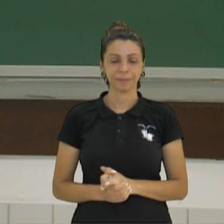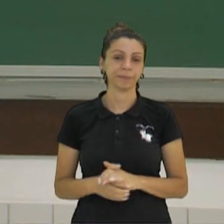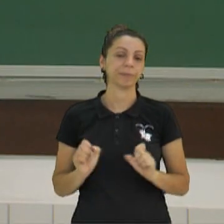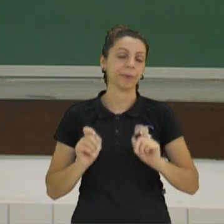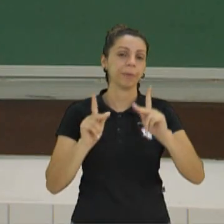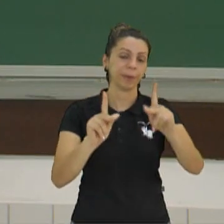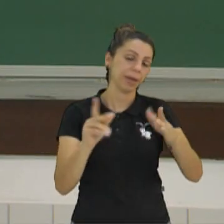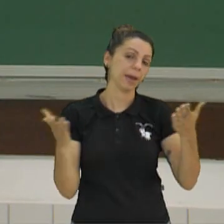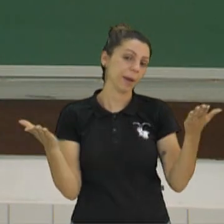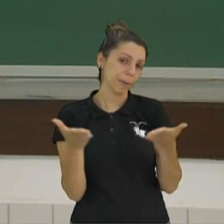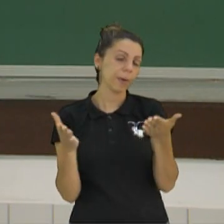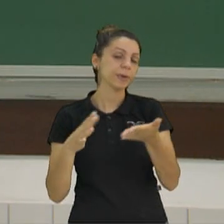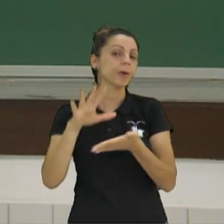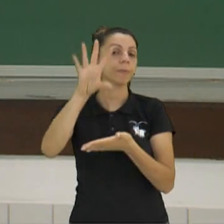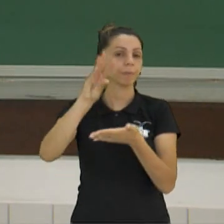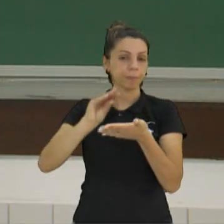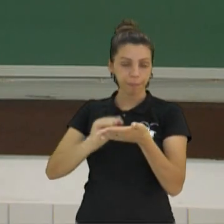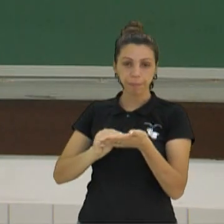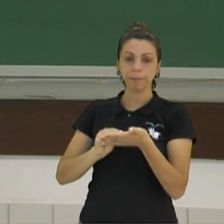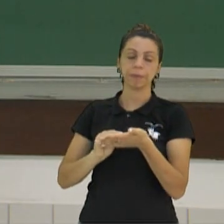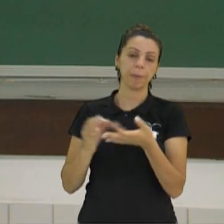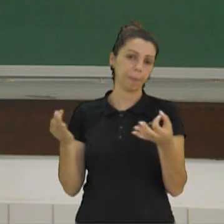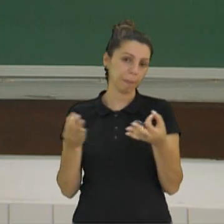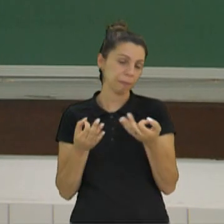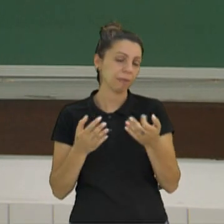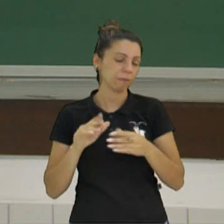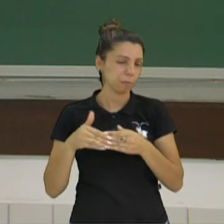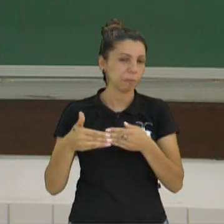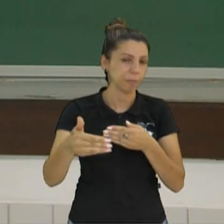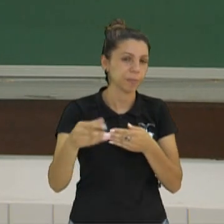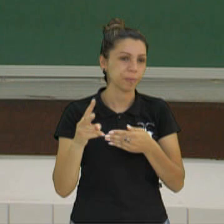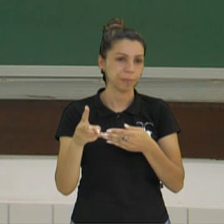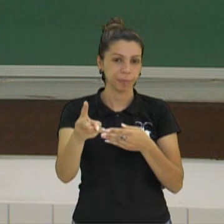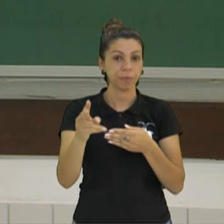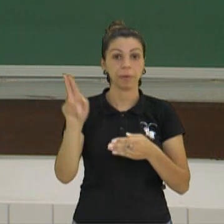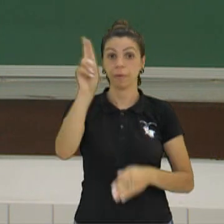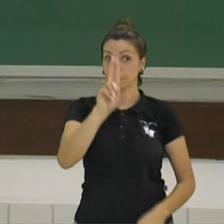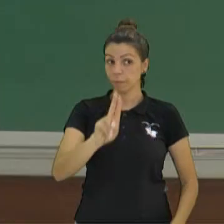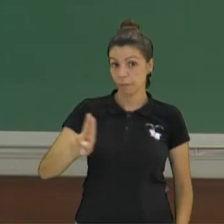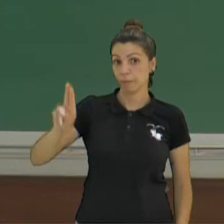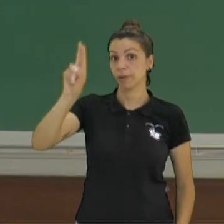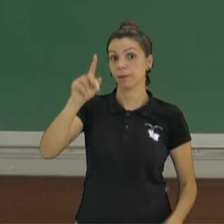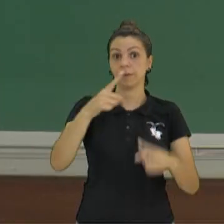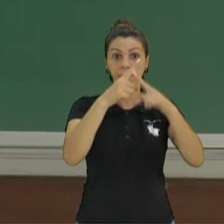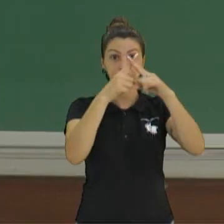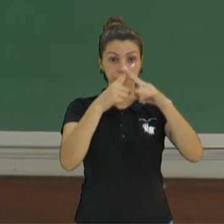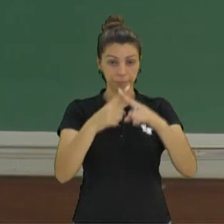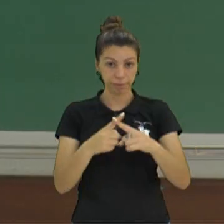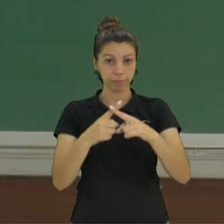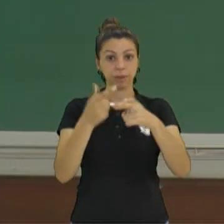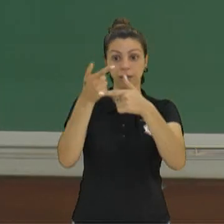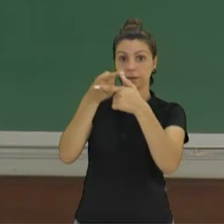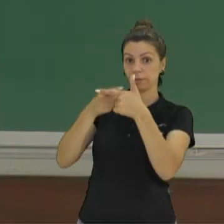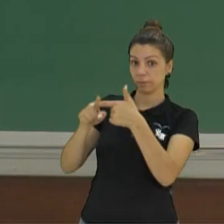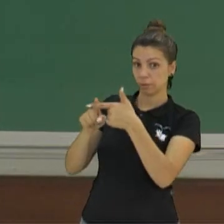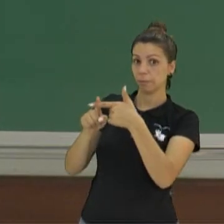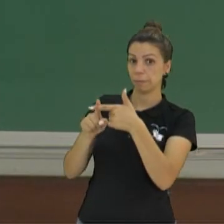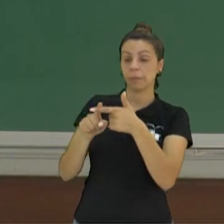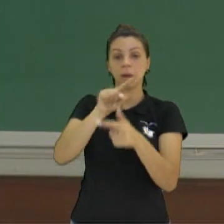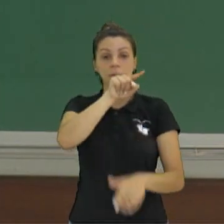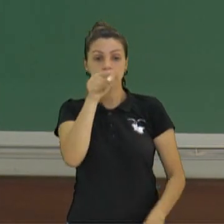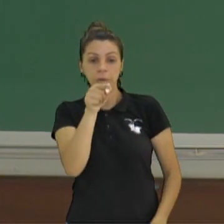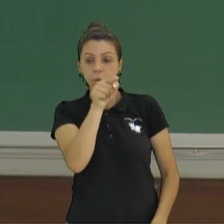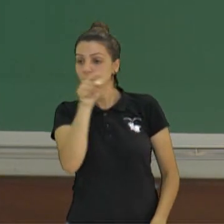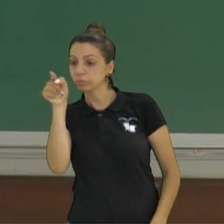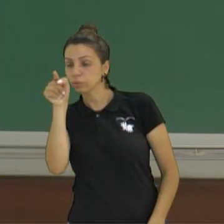Muito bem, gente. Agora que vocês anotaram tudo direitinho, vamos continuando. Eu vou usar essa ideia de multiplicar por 10 ou dividir por 10 para deslocar minha vírgula, tá